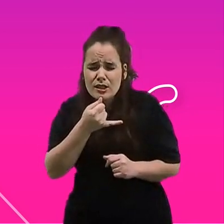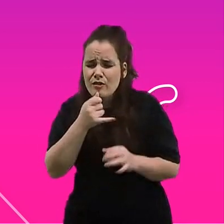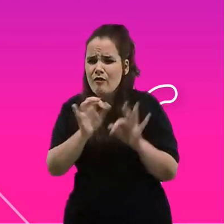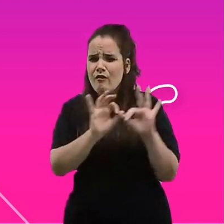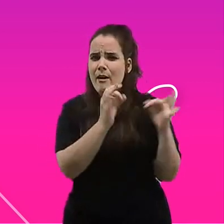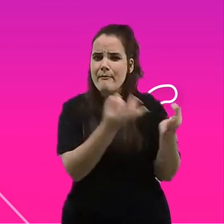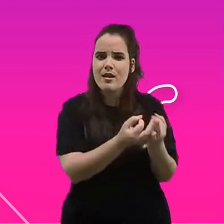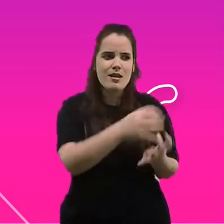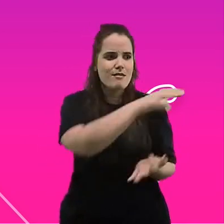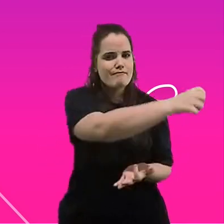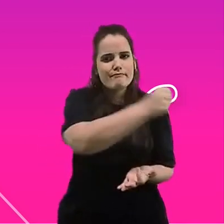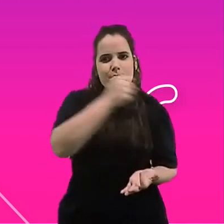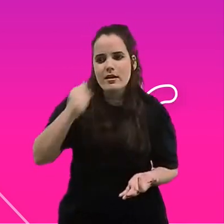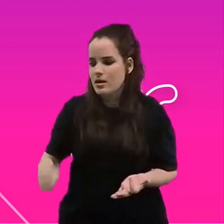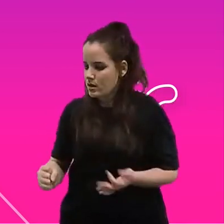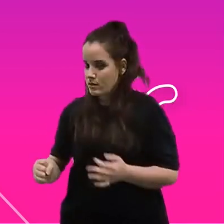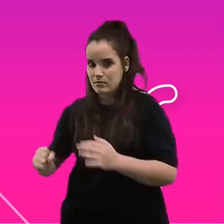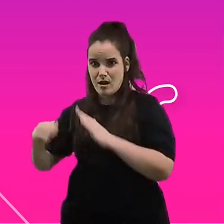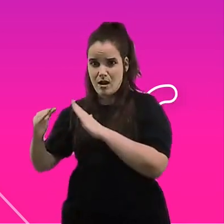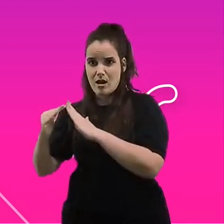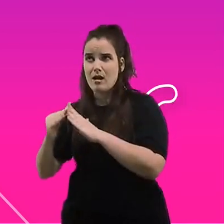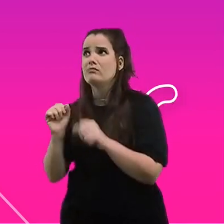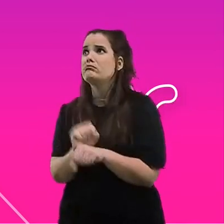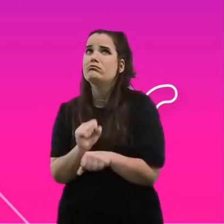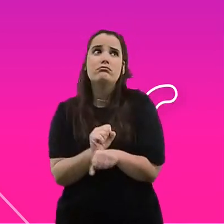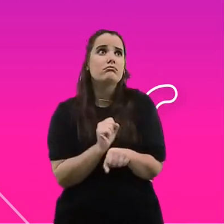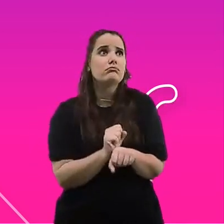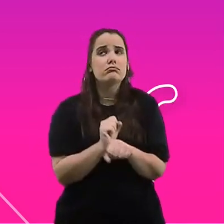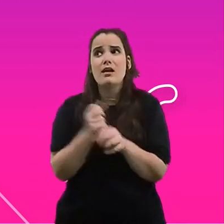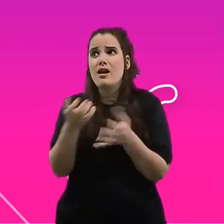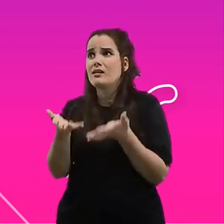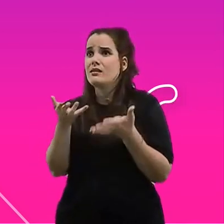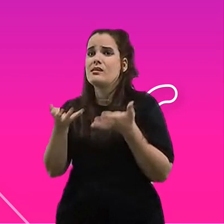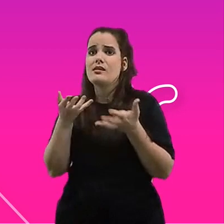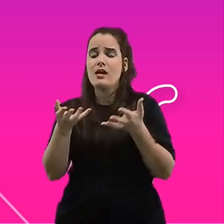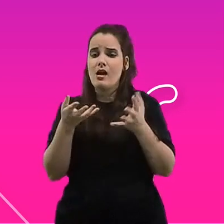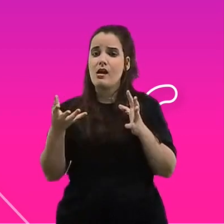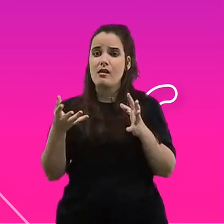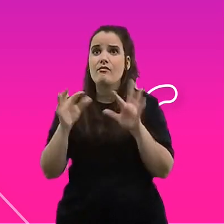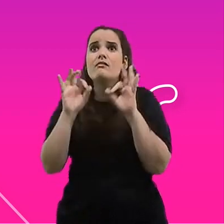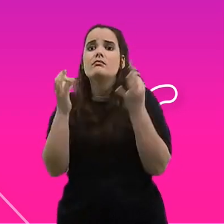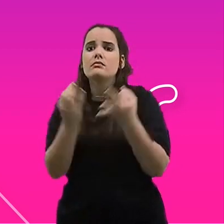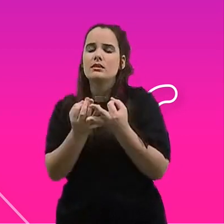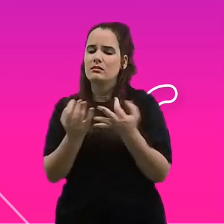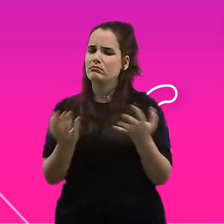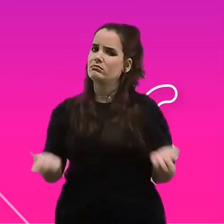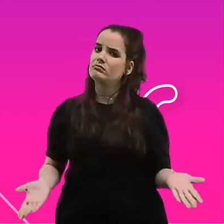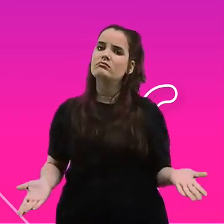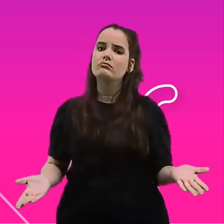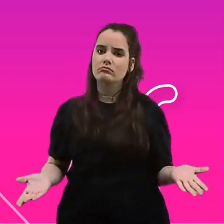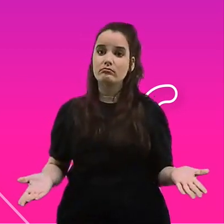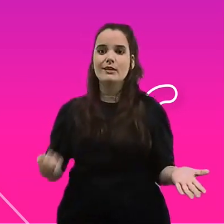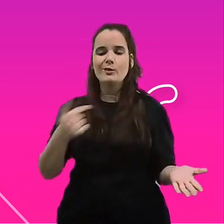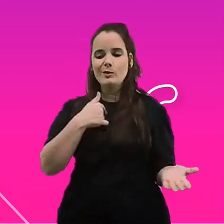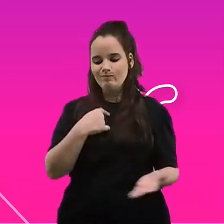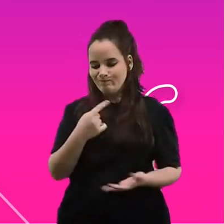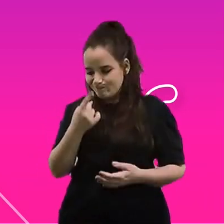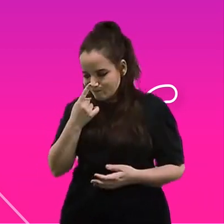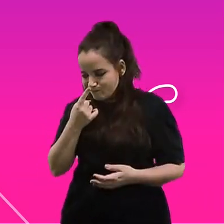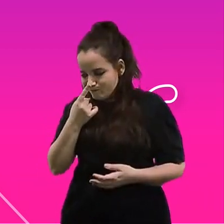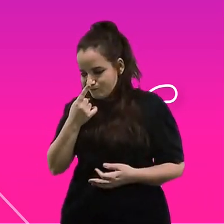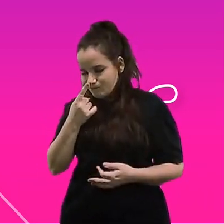à espera de um futuro melhor. Então, a minha grande motivação foi eu também passar por